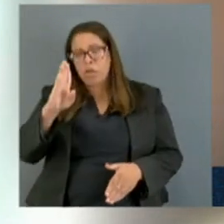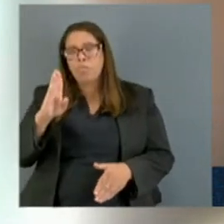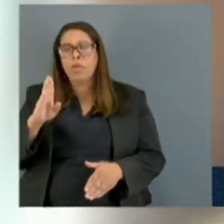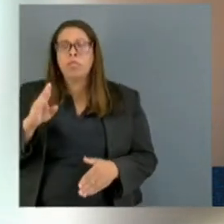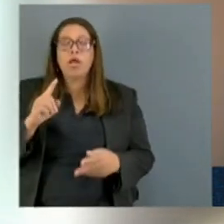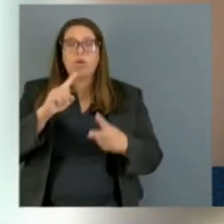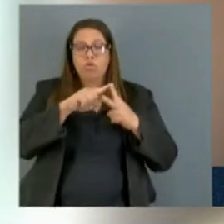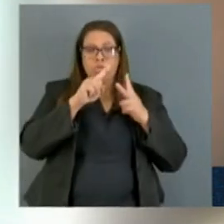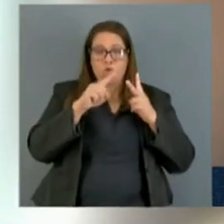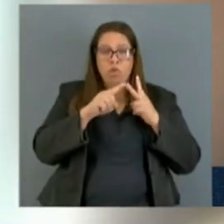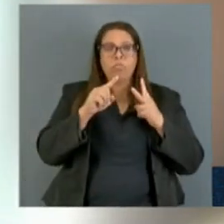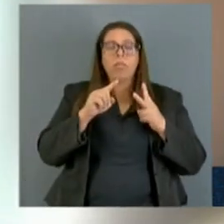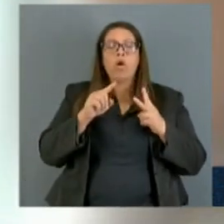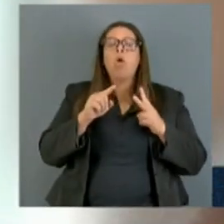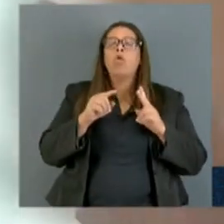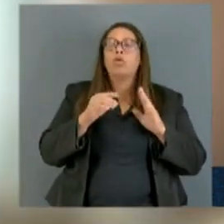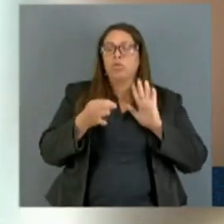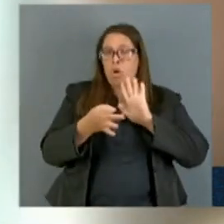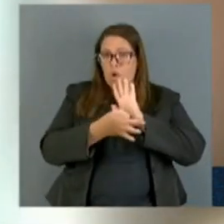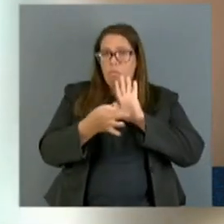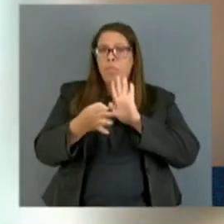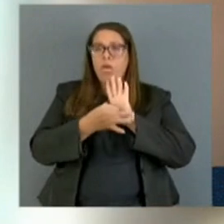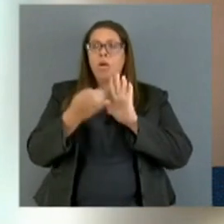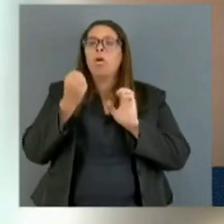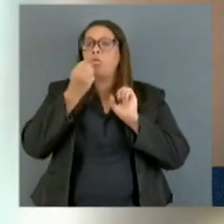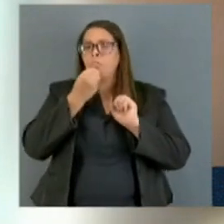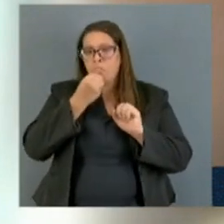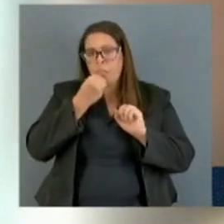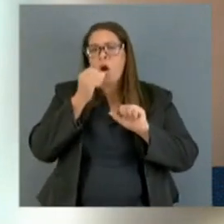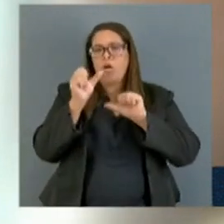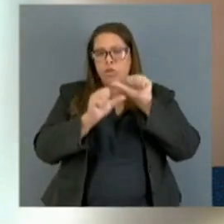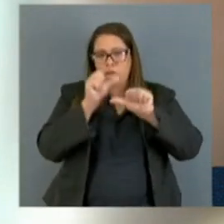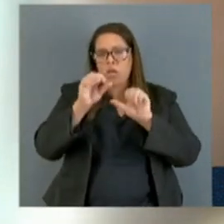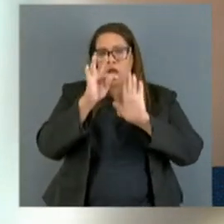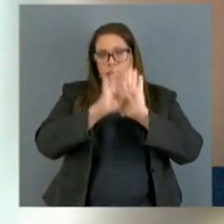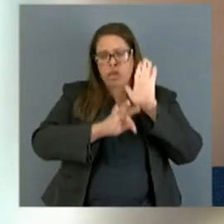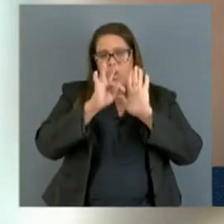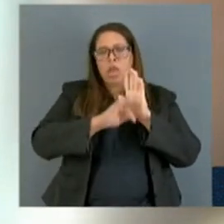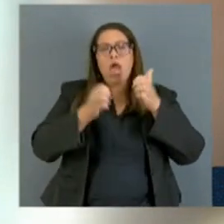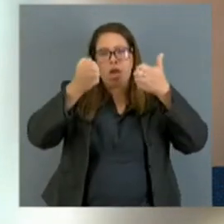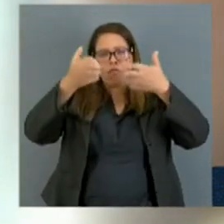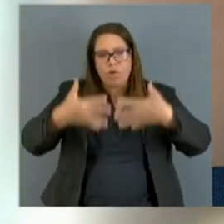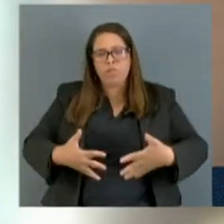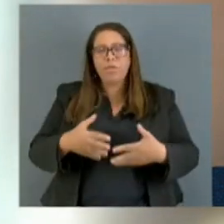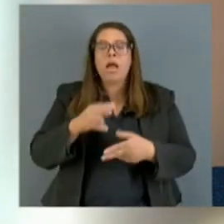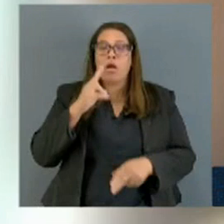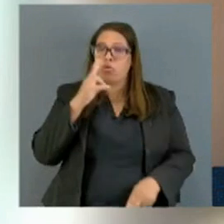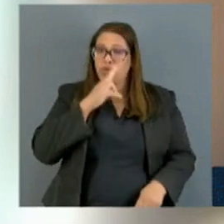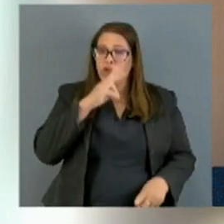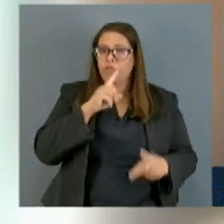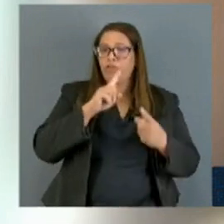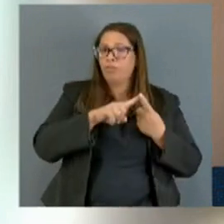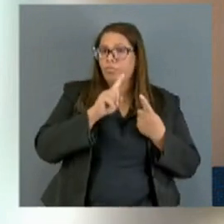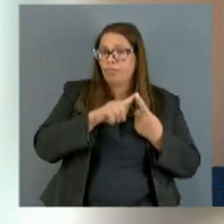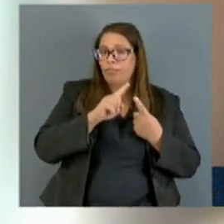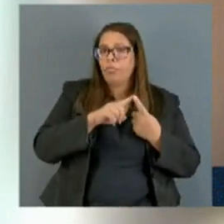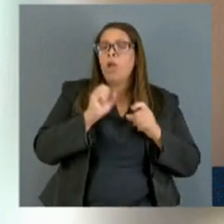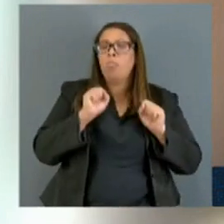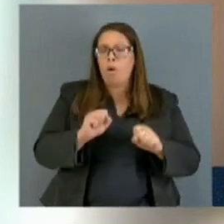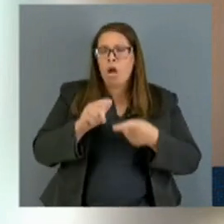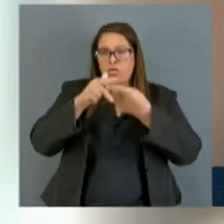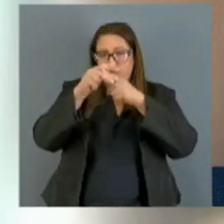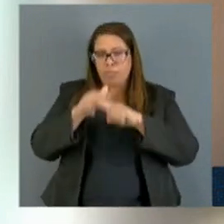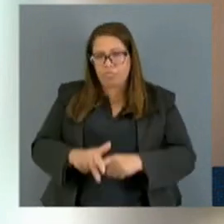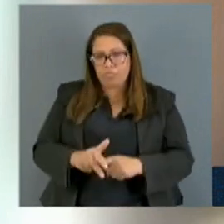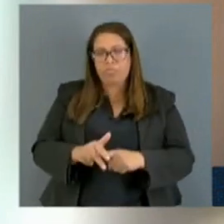pontos graves de críticas que podem ser alterados ainda. Eu vou citar os 2 mais urgentes. O primeiro, uma regulação que se pretende